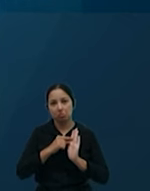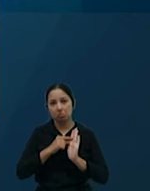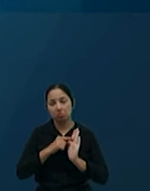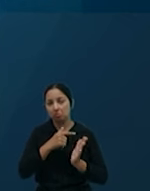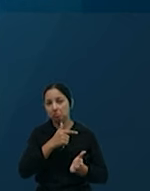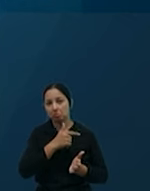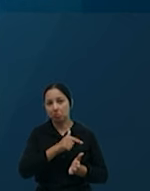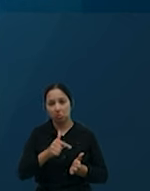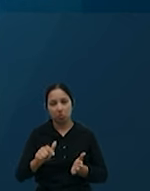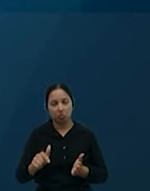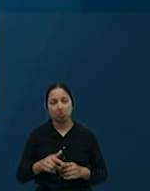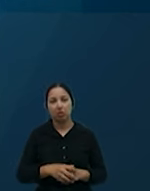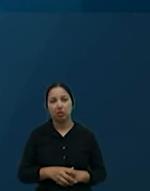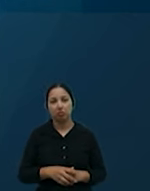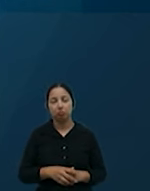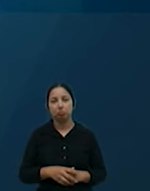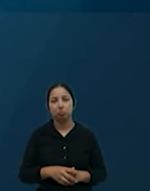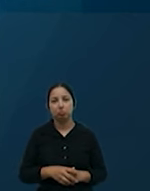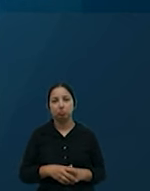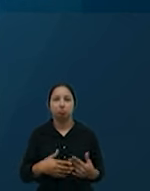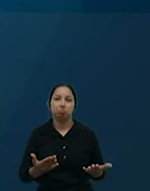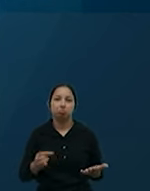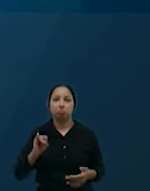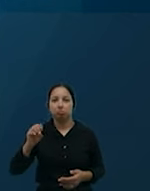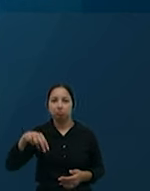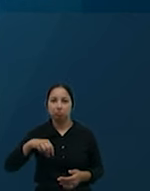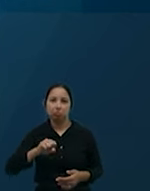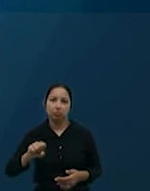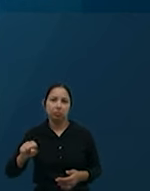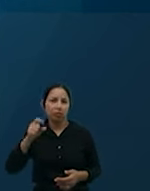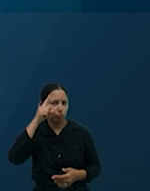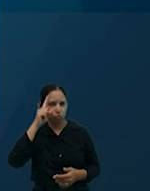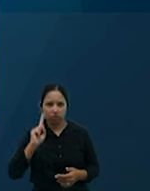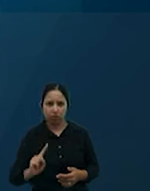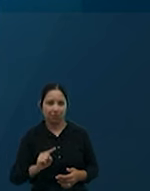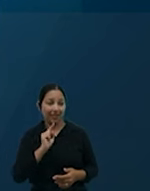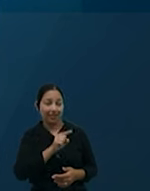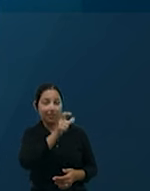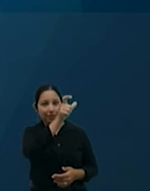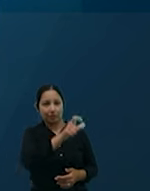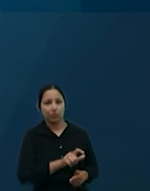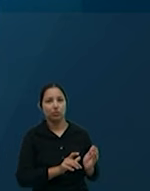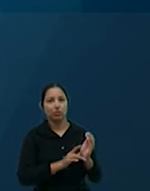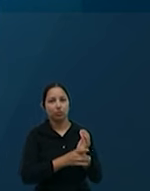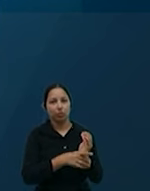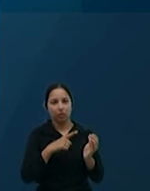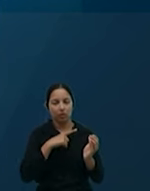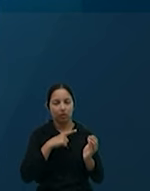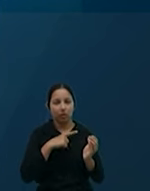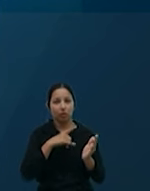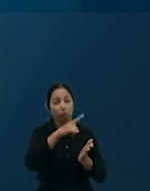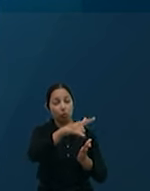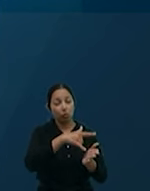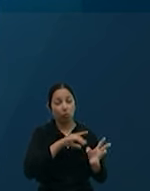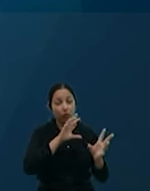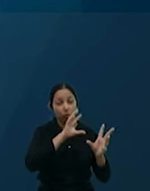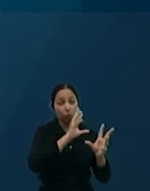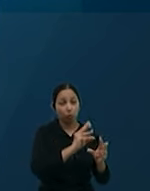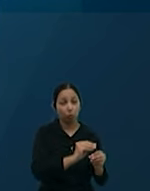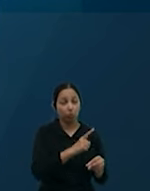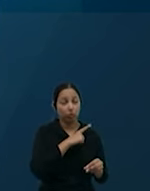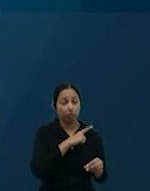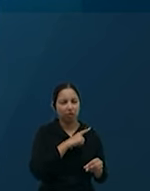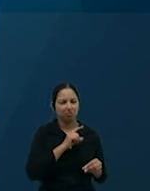conhecimento da administração, ou seja, o INSS não sabia que o segurado possuía toda essa documentação que